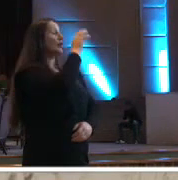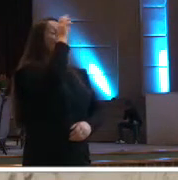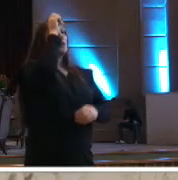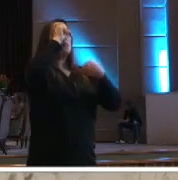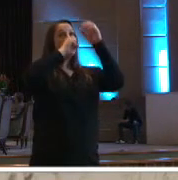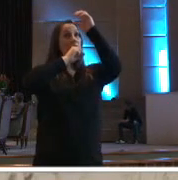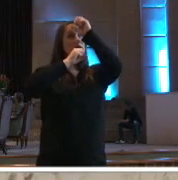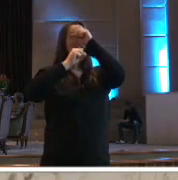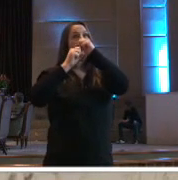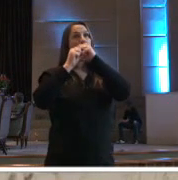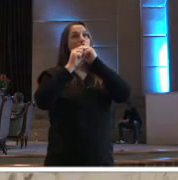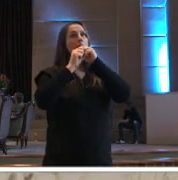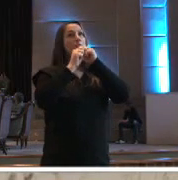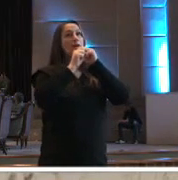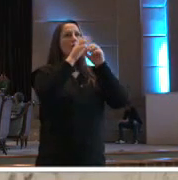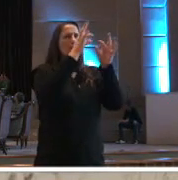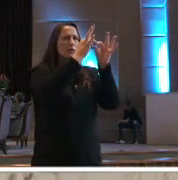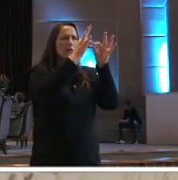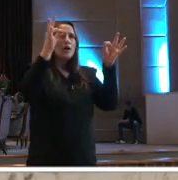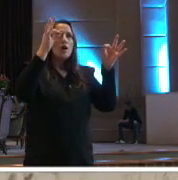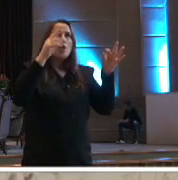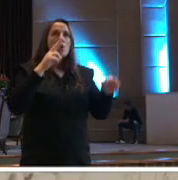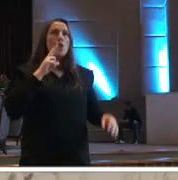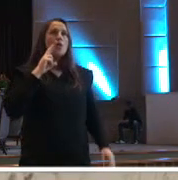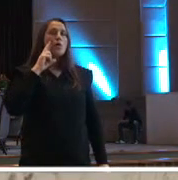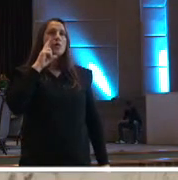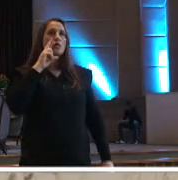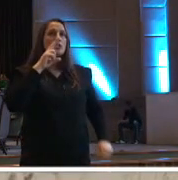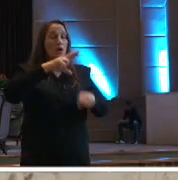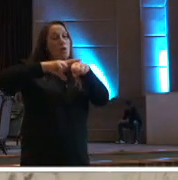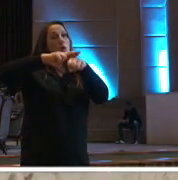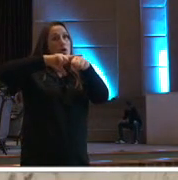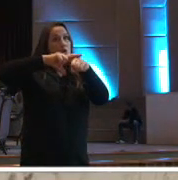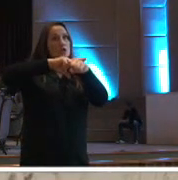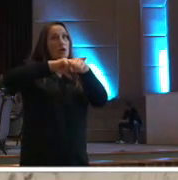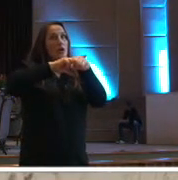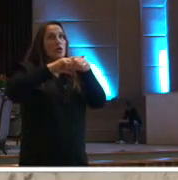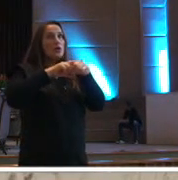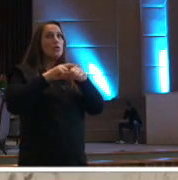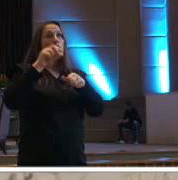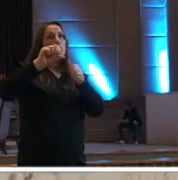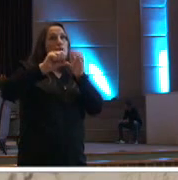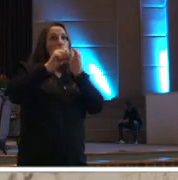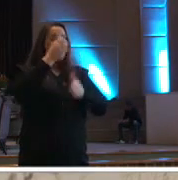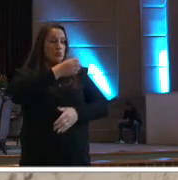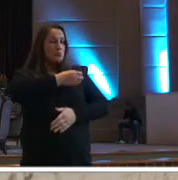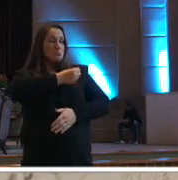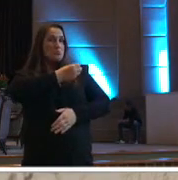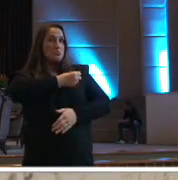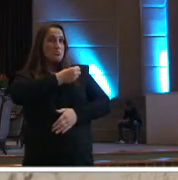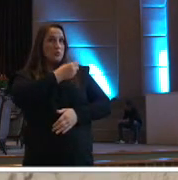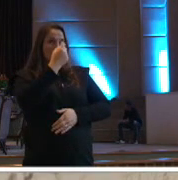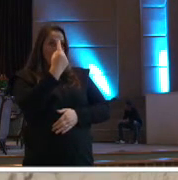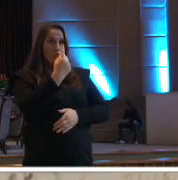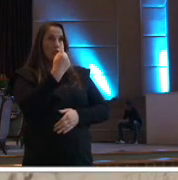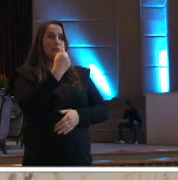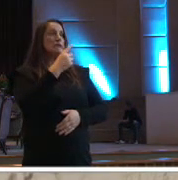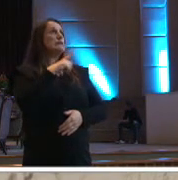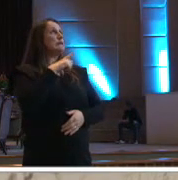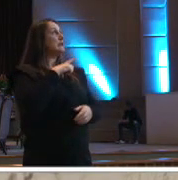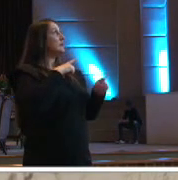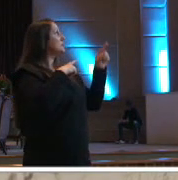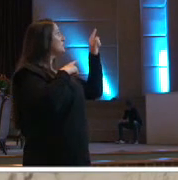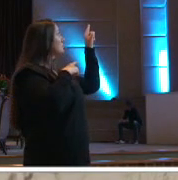aquela linha roxa que está lá em cima, perto de Jericó, lá, número 1, está vendo? Então, número 1, lá você vai ter Gibeá de